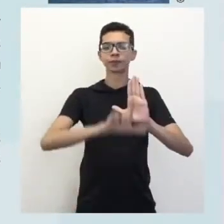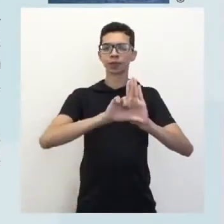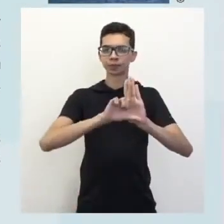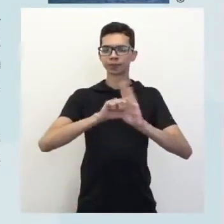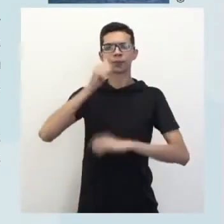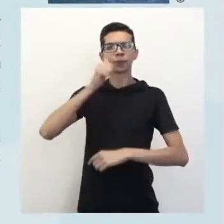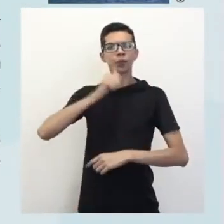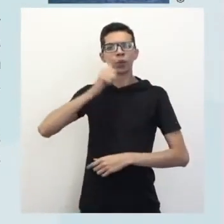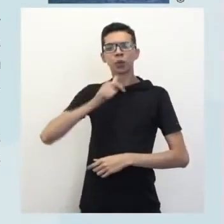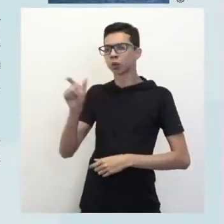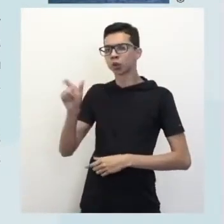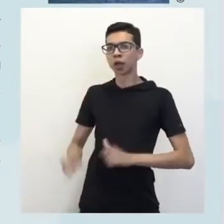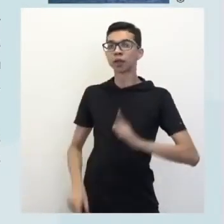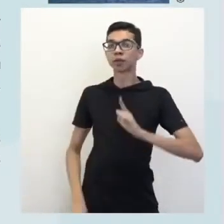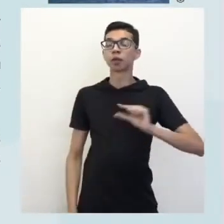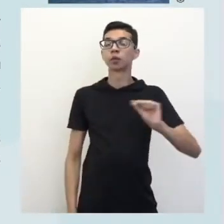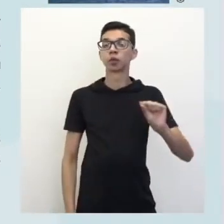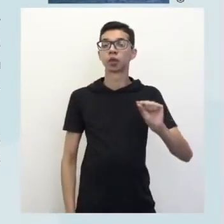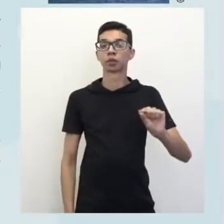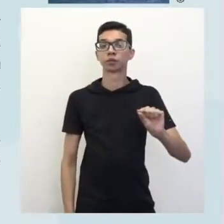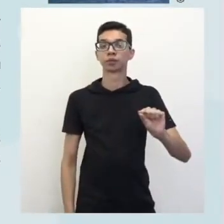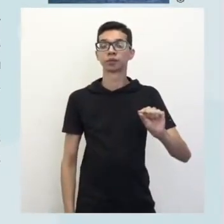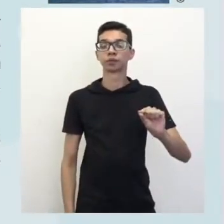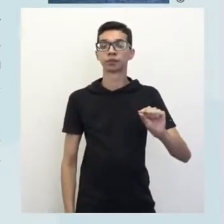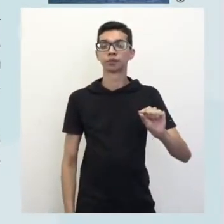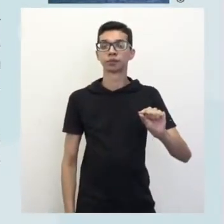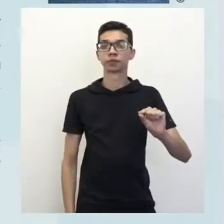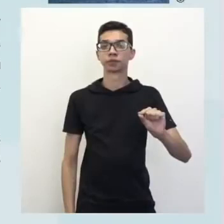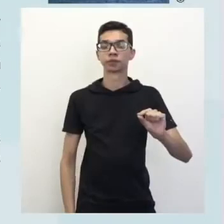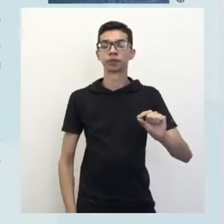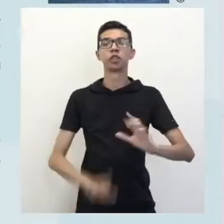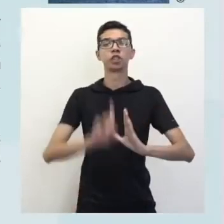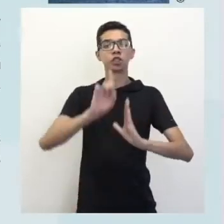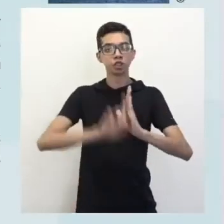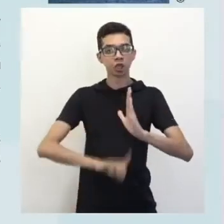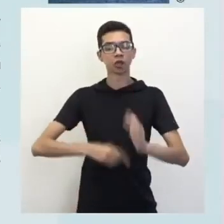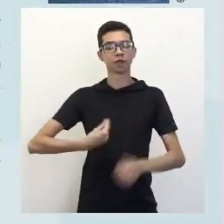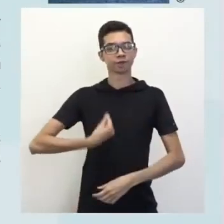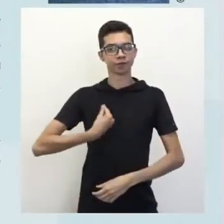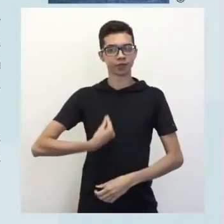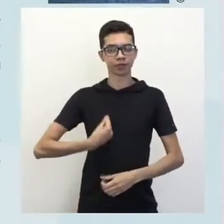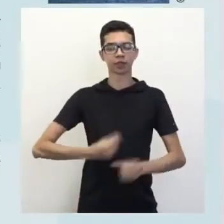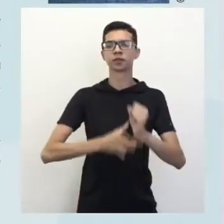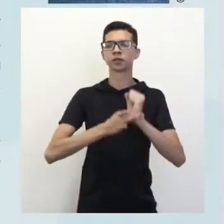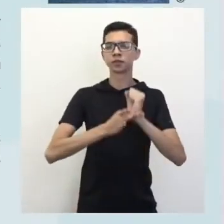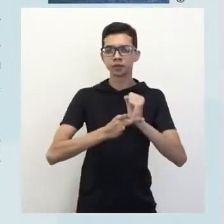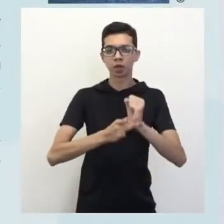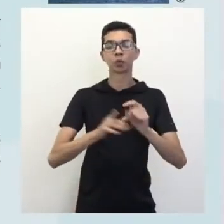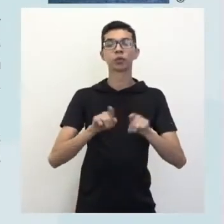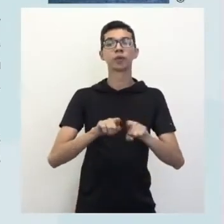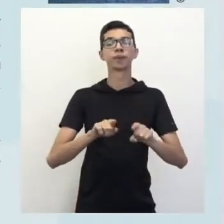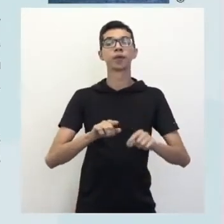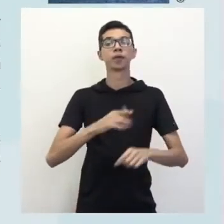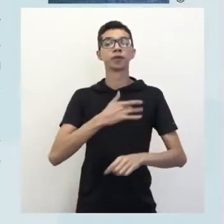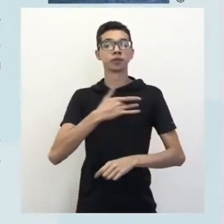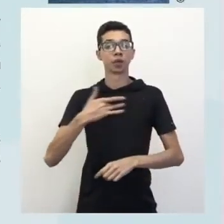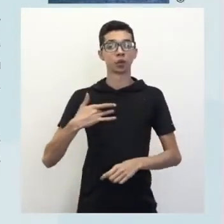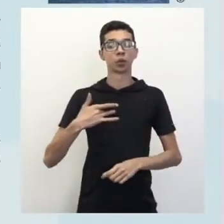mulheres as condições para o exercício efetivo dos direitos à vida, segurança, saúde, alimentação,